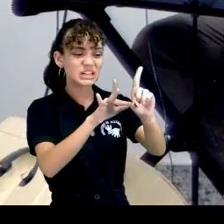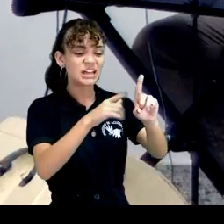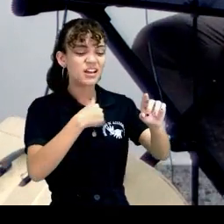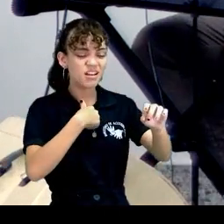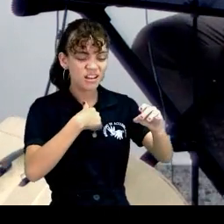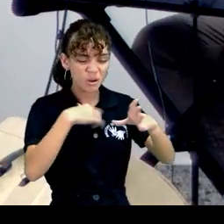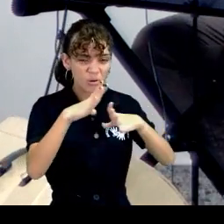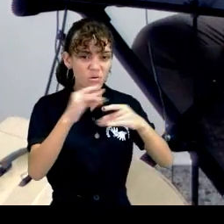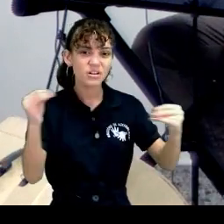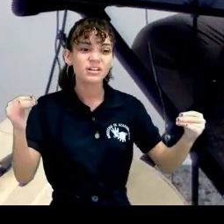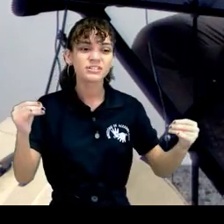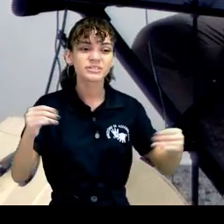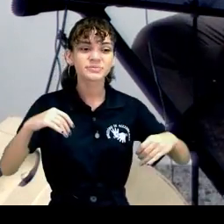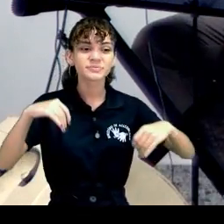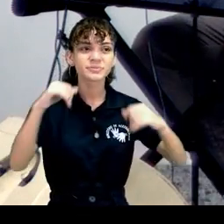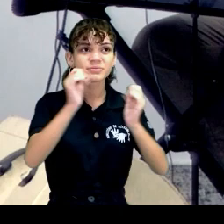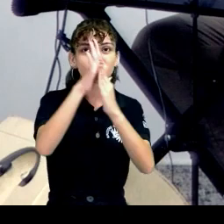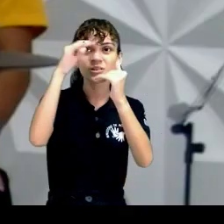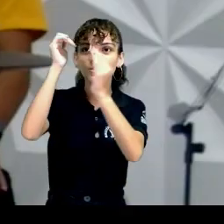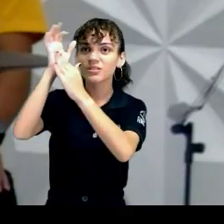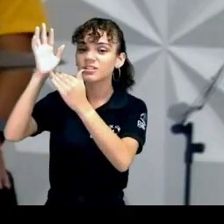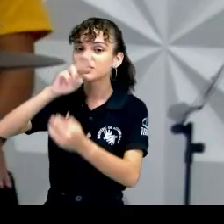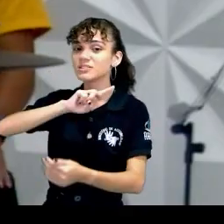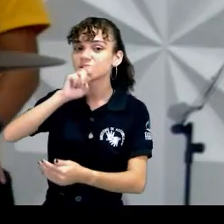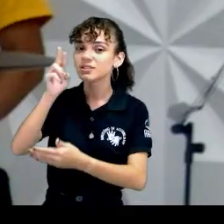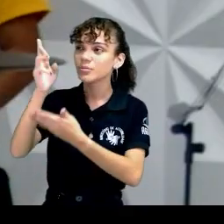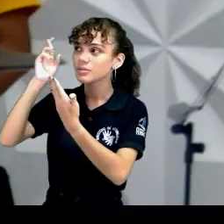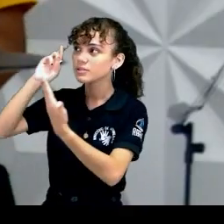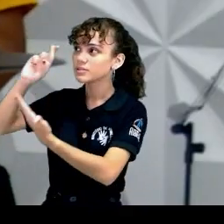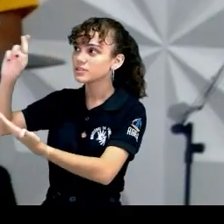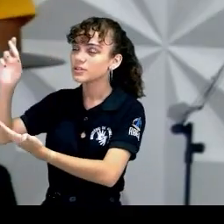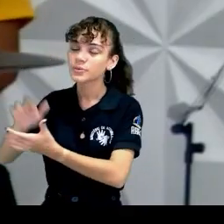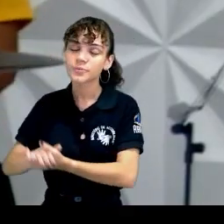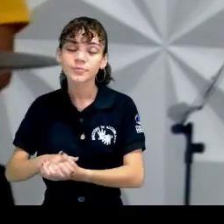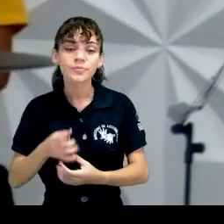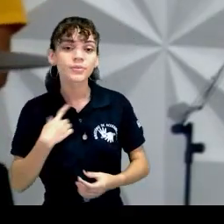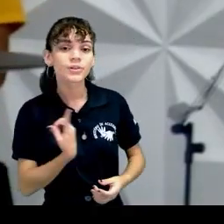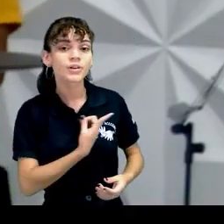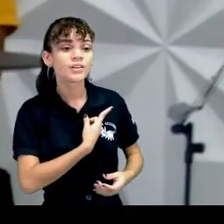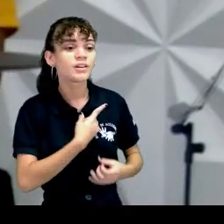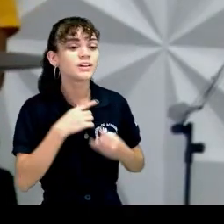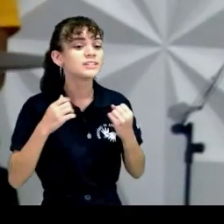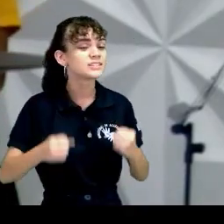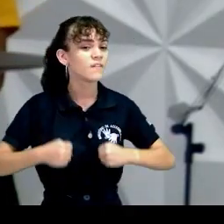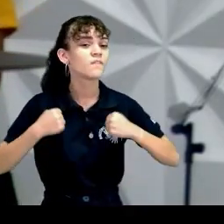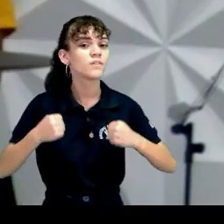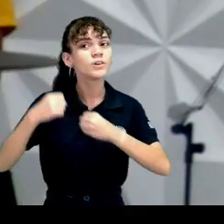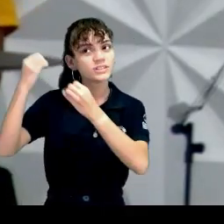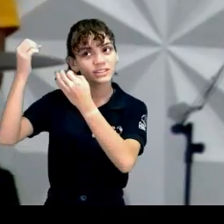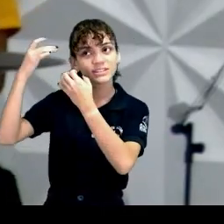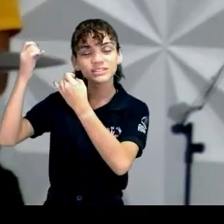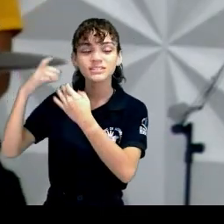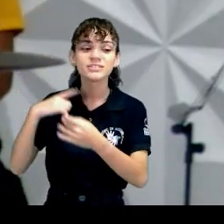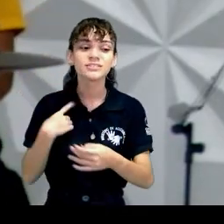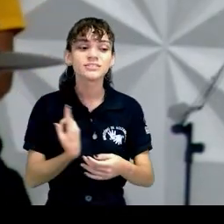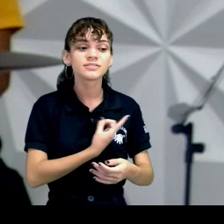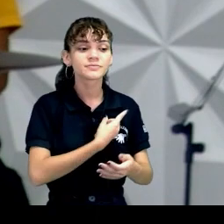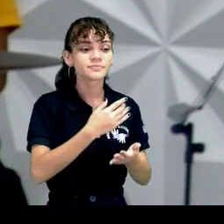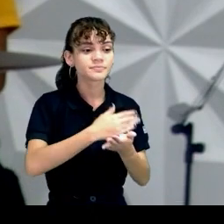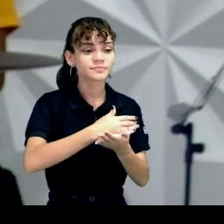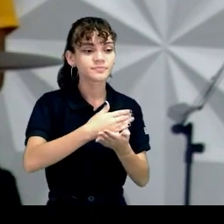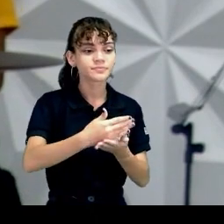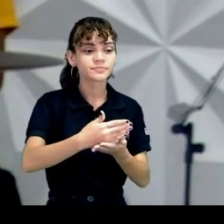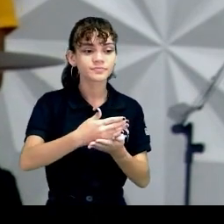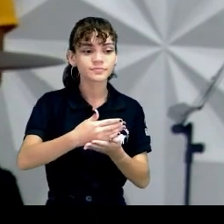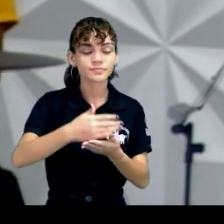move a continuarmos crendo nesse Deus. Não por aquilo que Ele fez, não pelos seus milagres que já aconteceram na minha